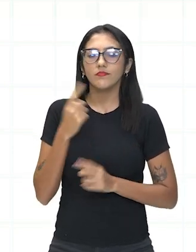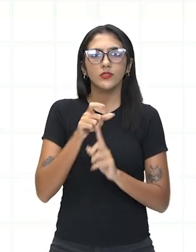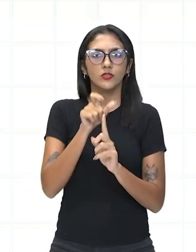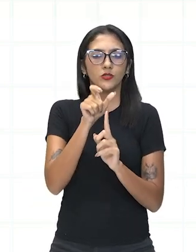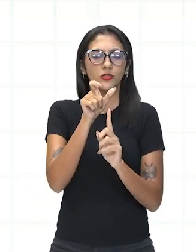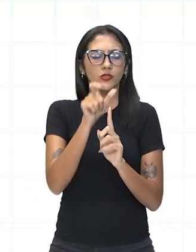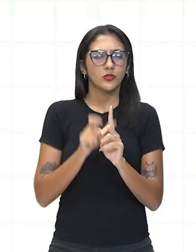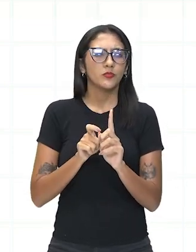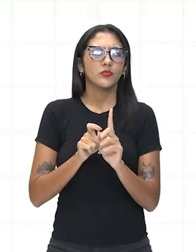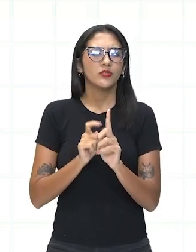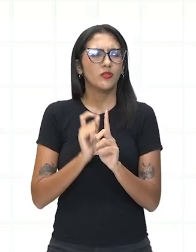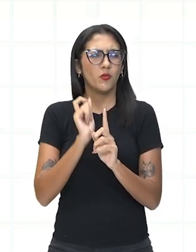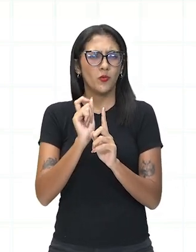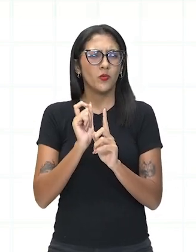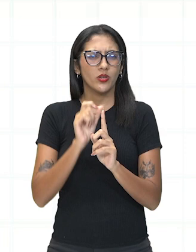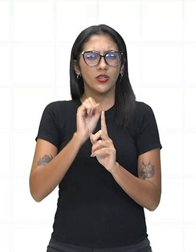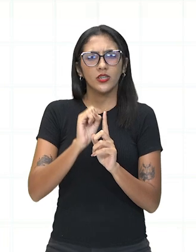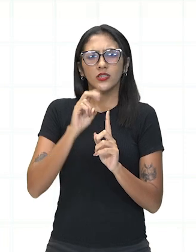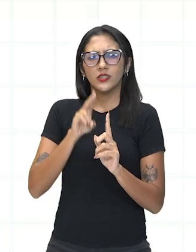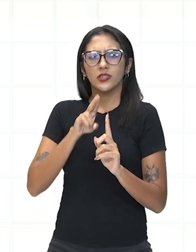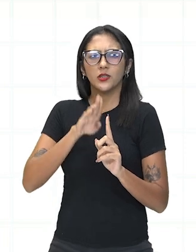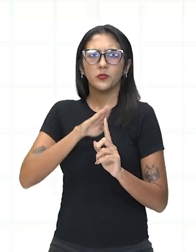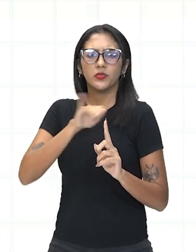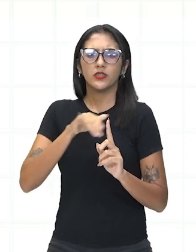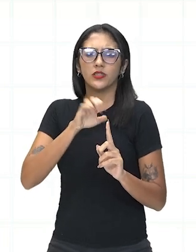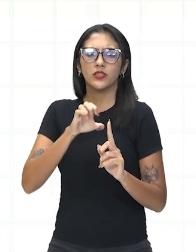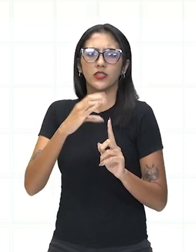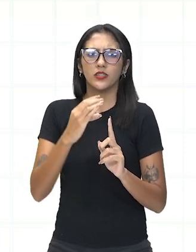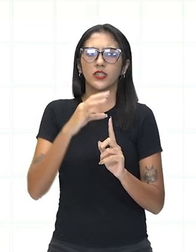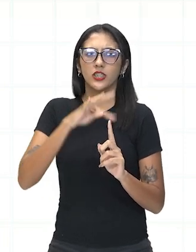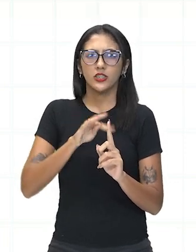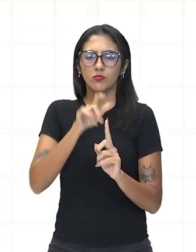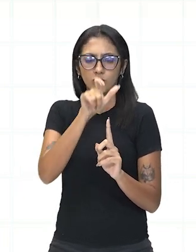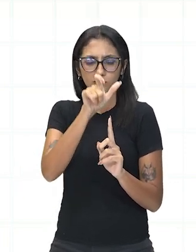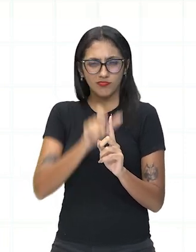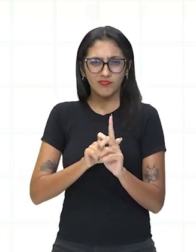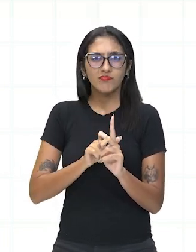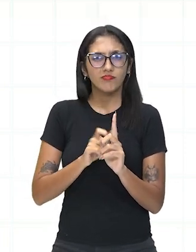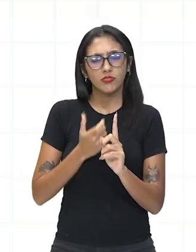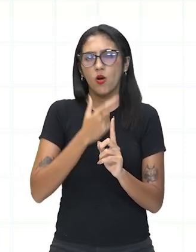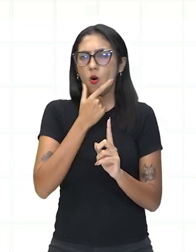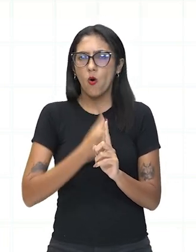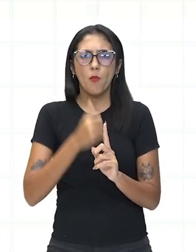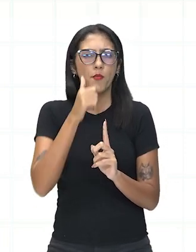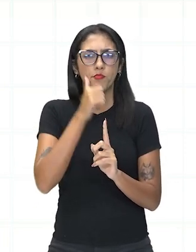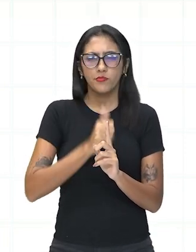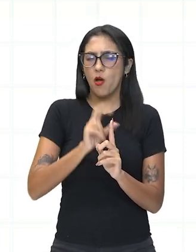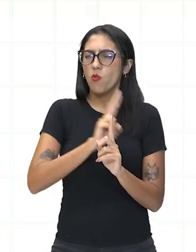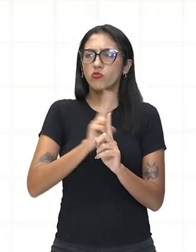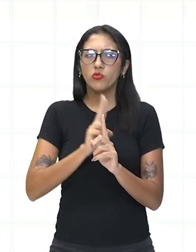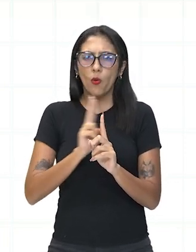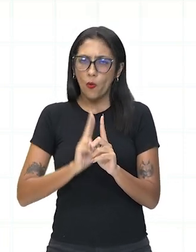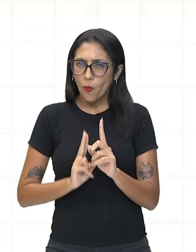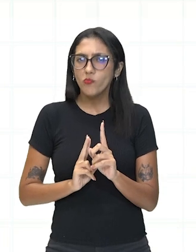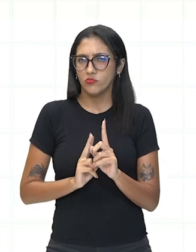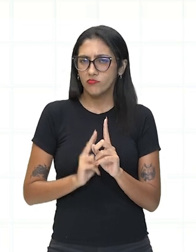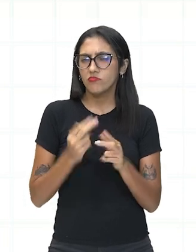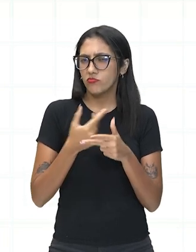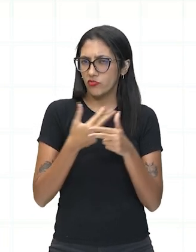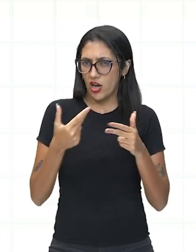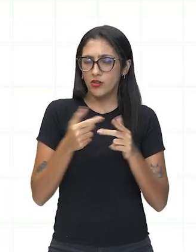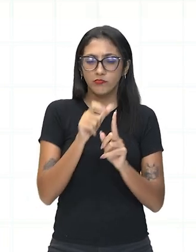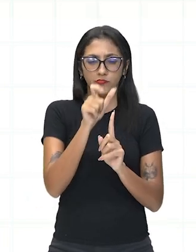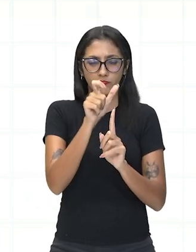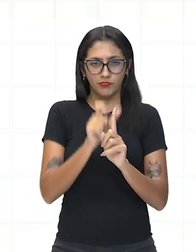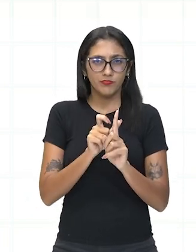que é subject, teacher? É o sujeito. Pedro, João, my teacher, my cousin,